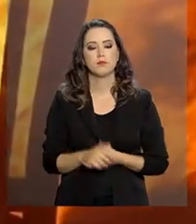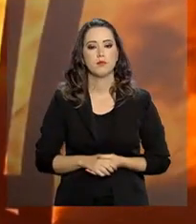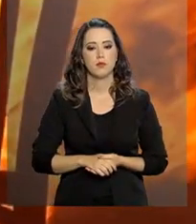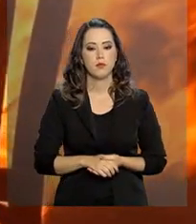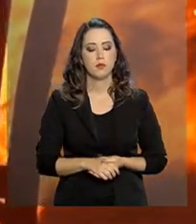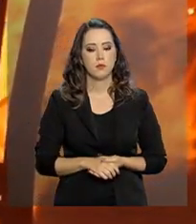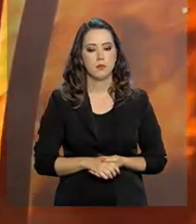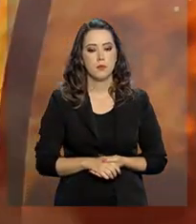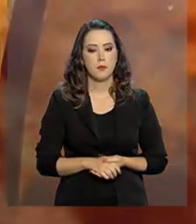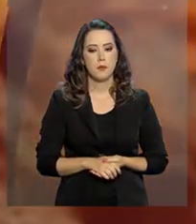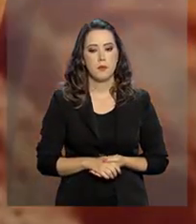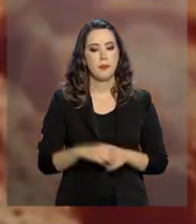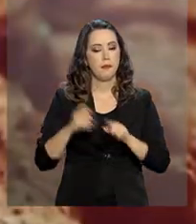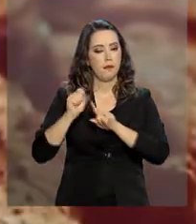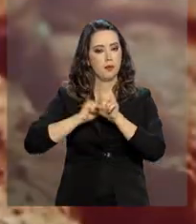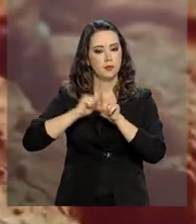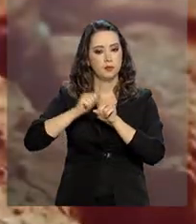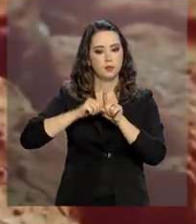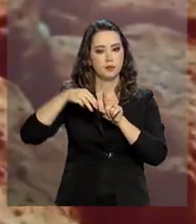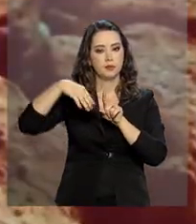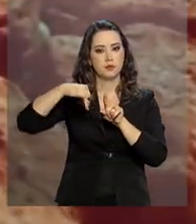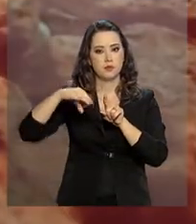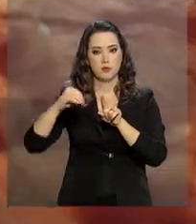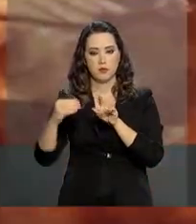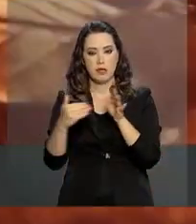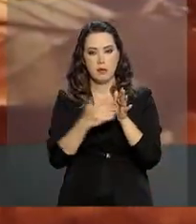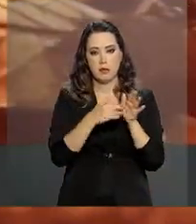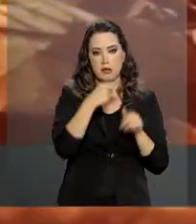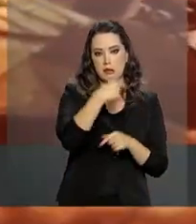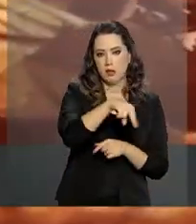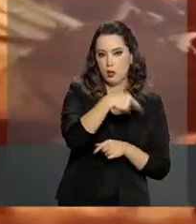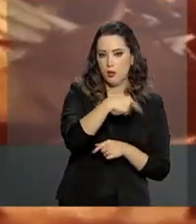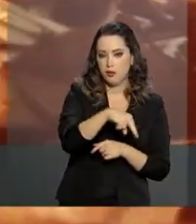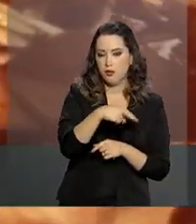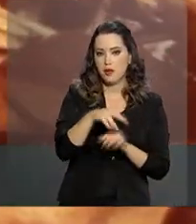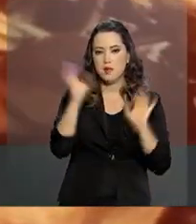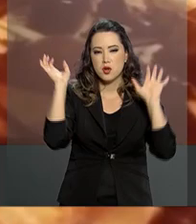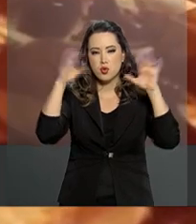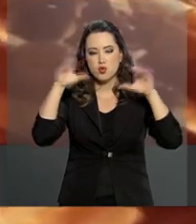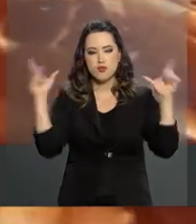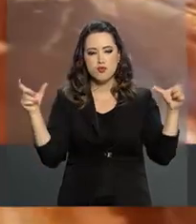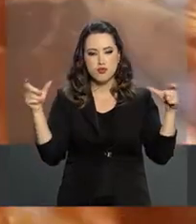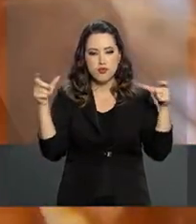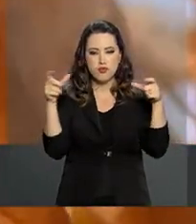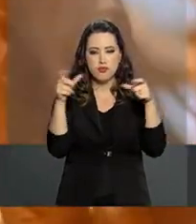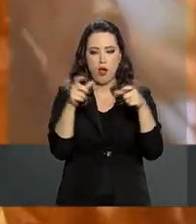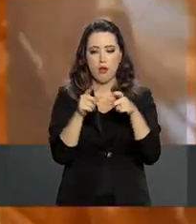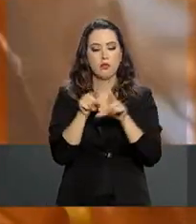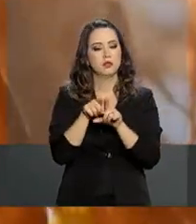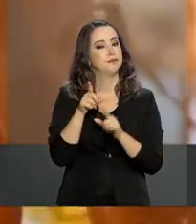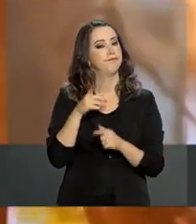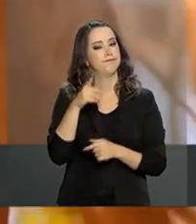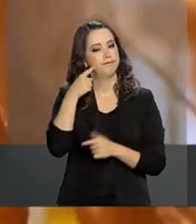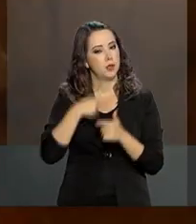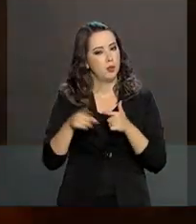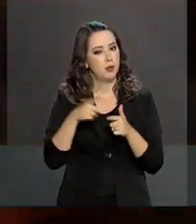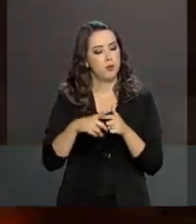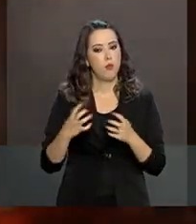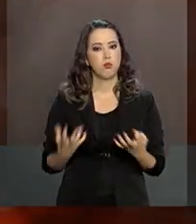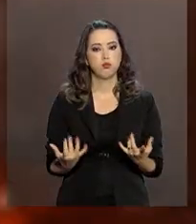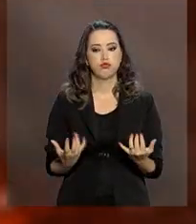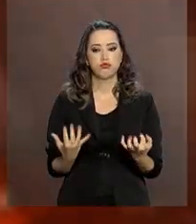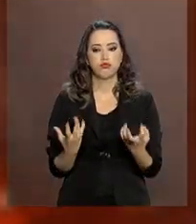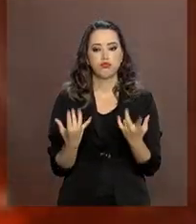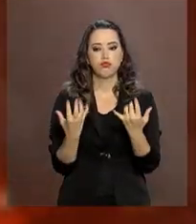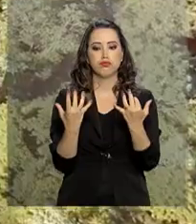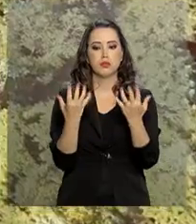desde os entre os meses de maio a novembro quando chove menos no país as queimadas são a principal causa de